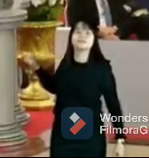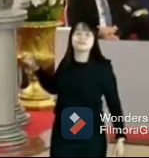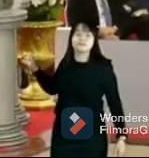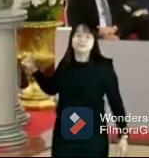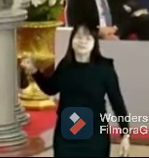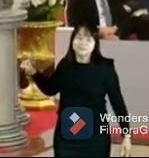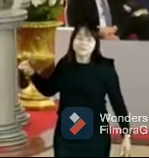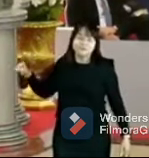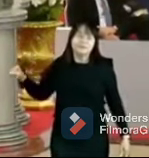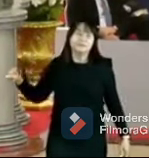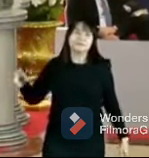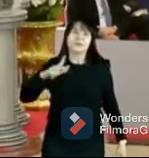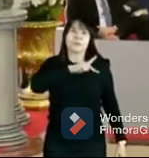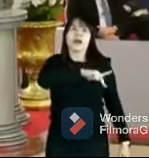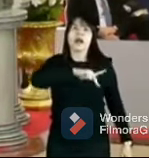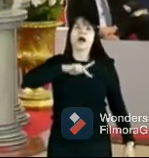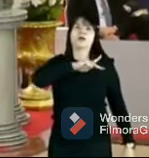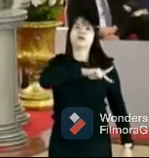Paulo!